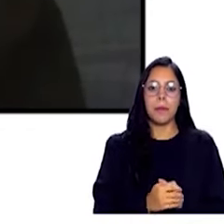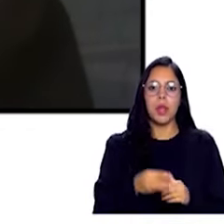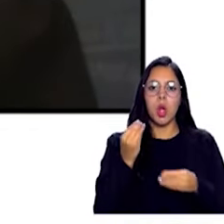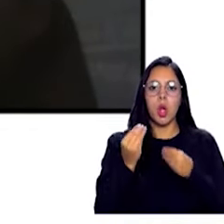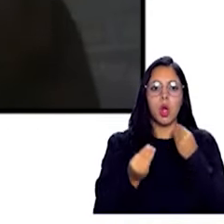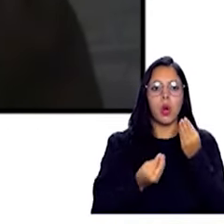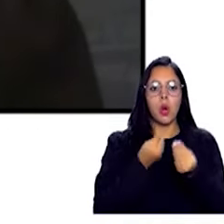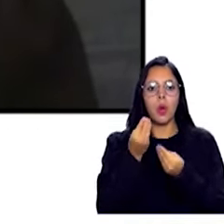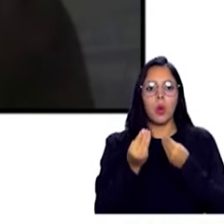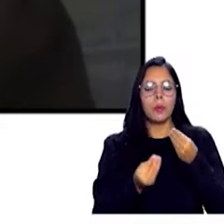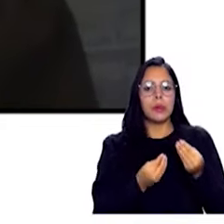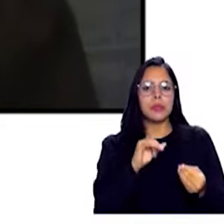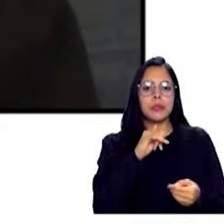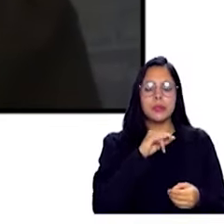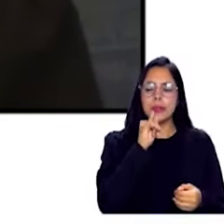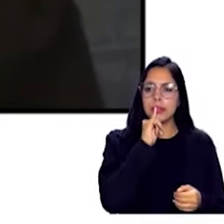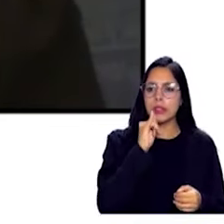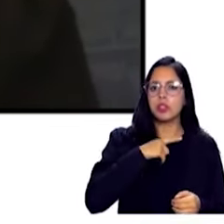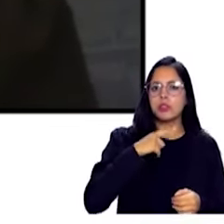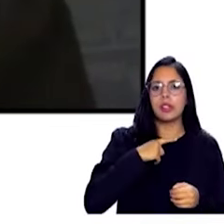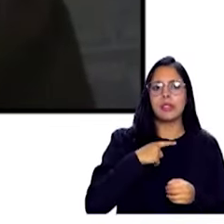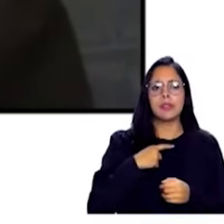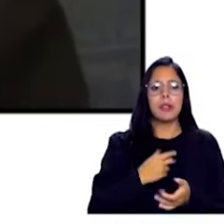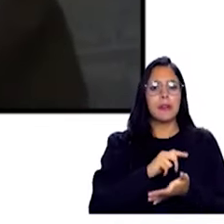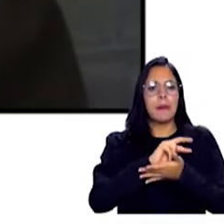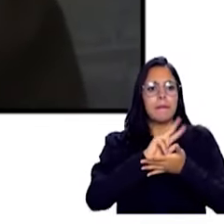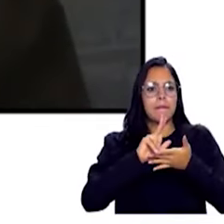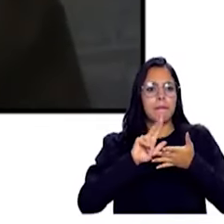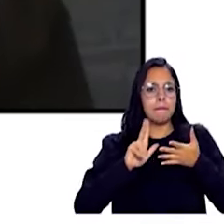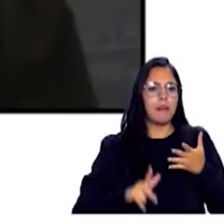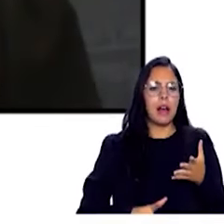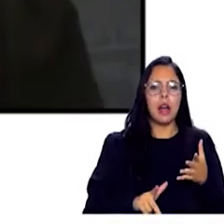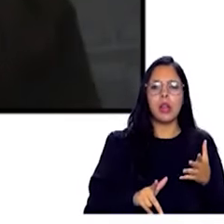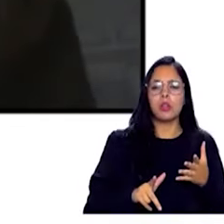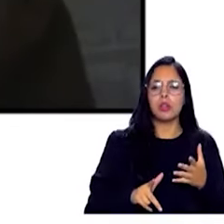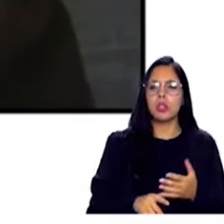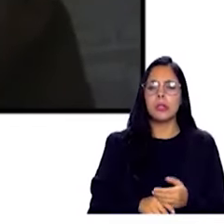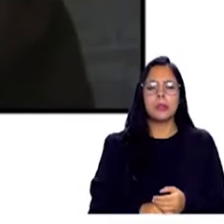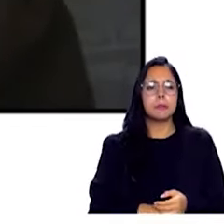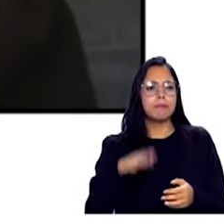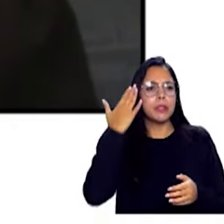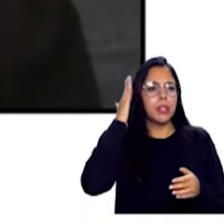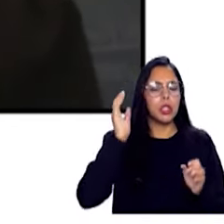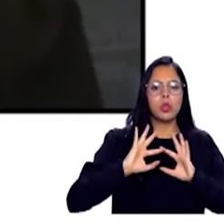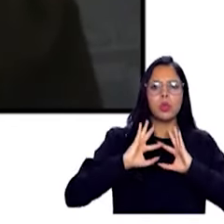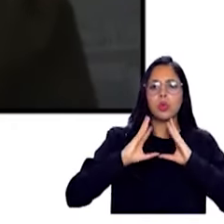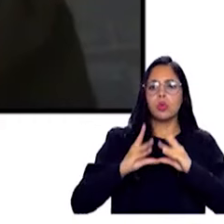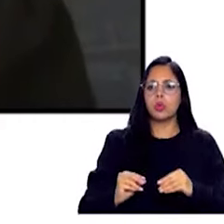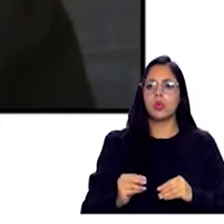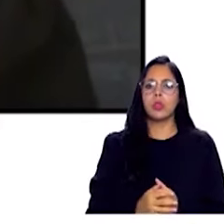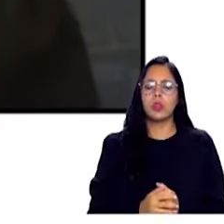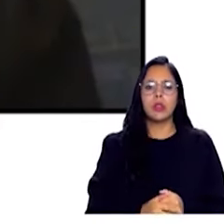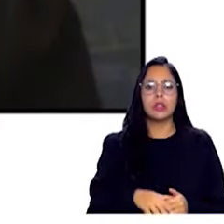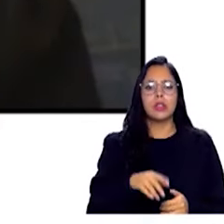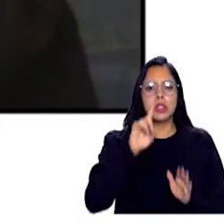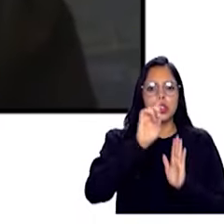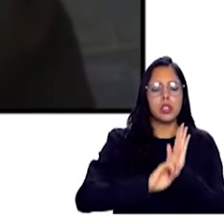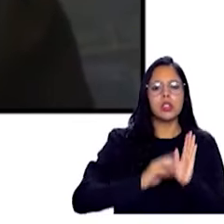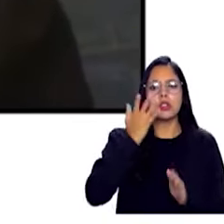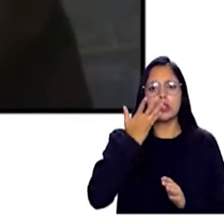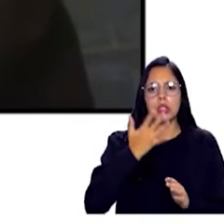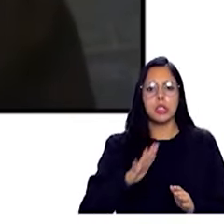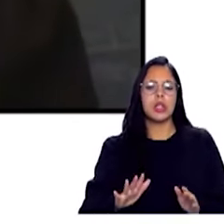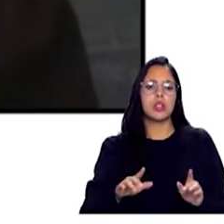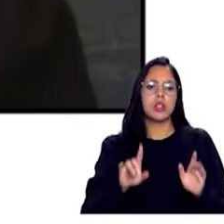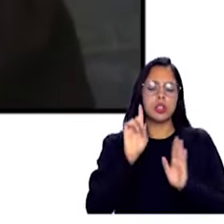sobre a sociedade né o direito disciplina tudo e quer disciplinar tudo é direito de criança em situação irregular direito do